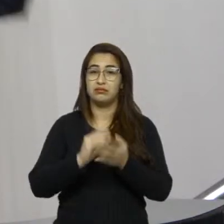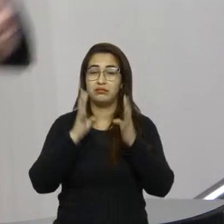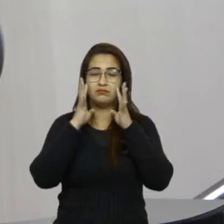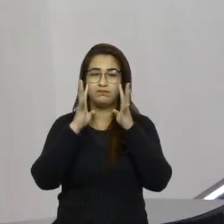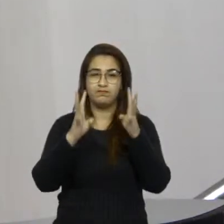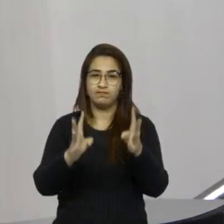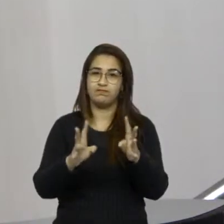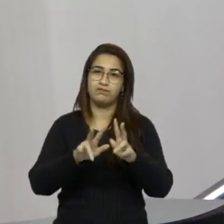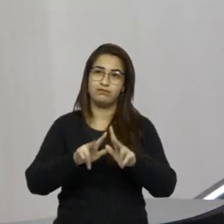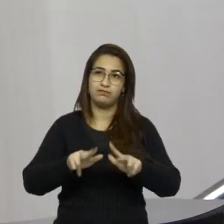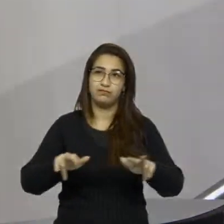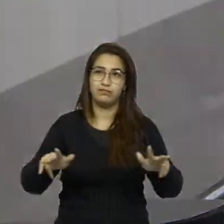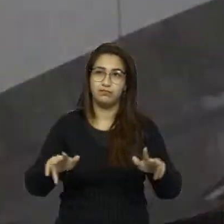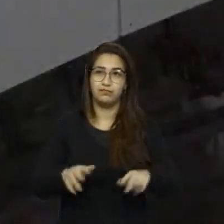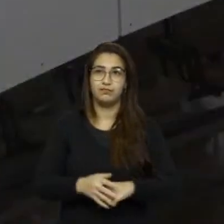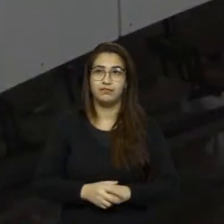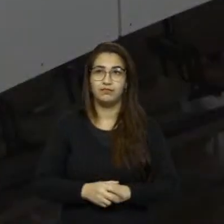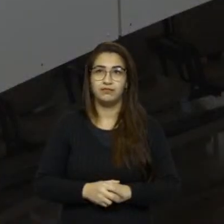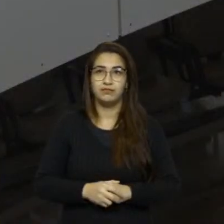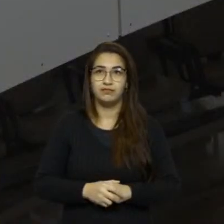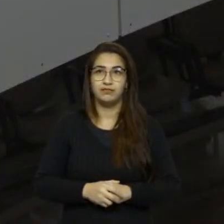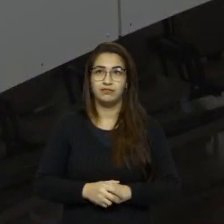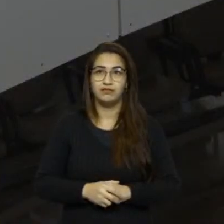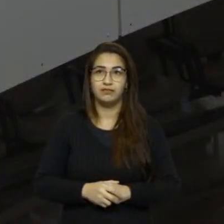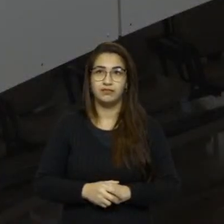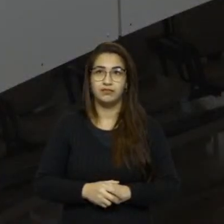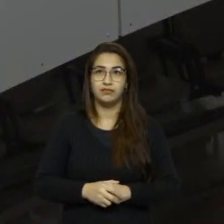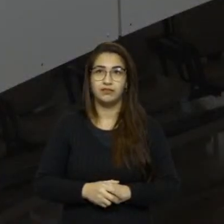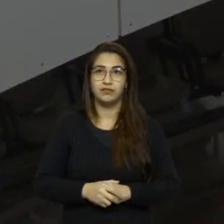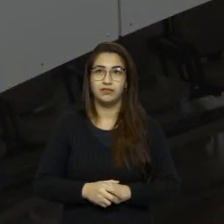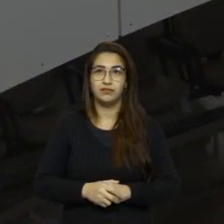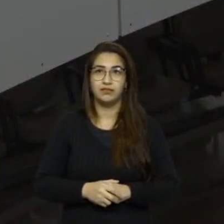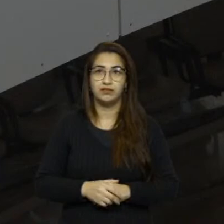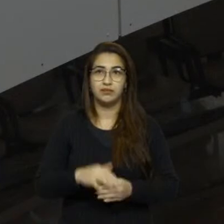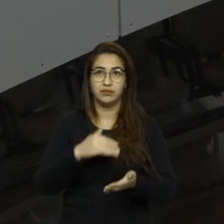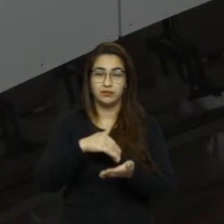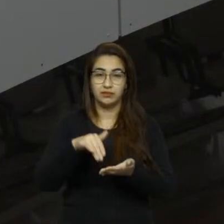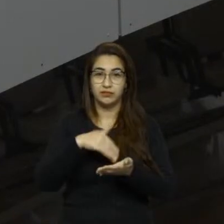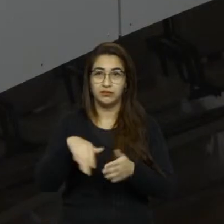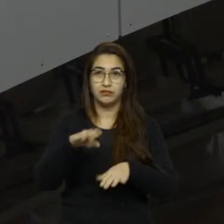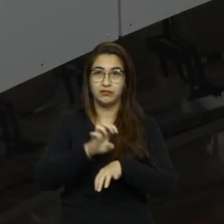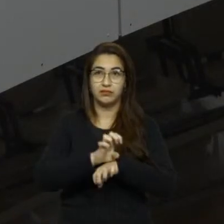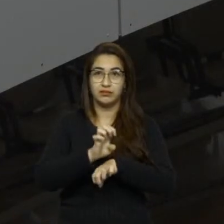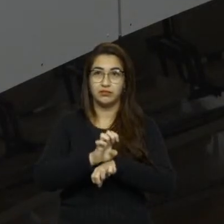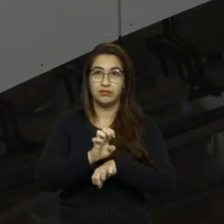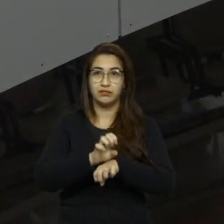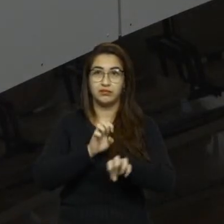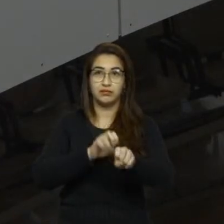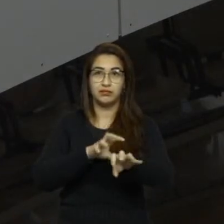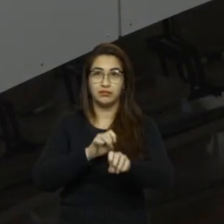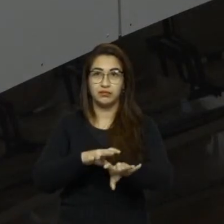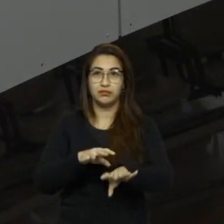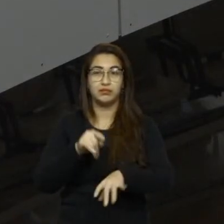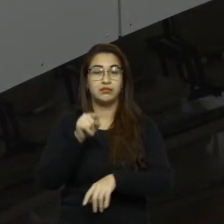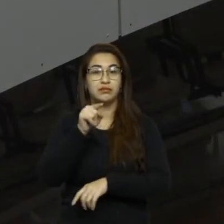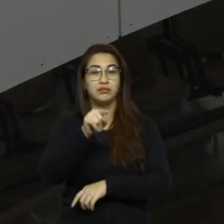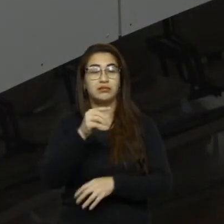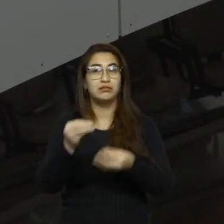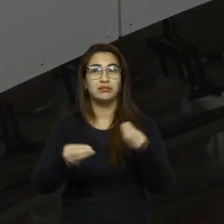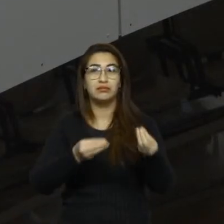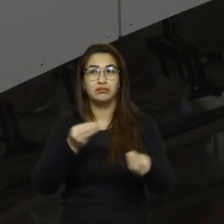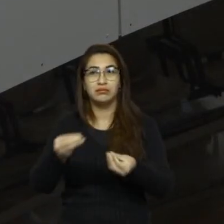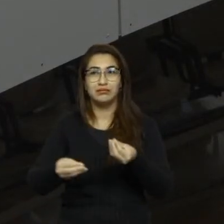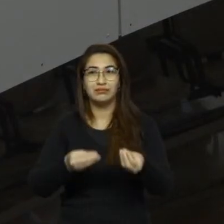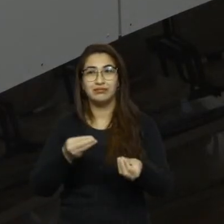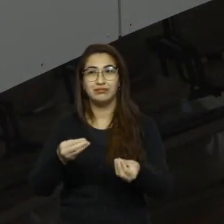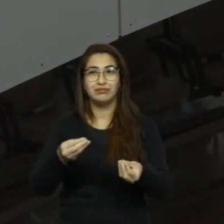deparamos com muita falta de atenção por parte da Secretaria de Estado da Educação, dos responsáveis, lá regionalmente também. A gente